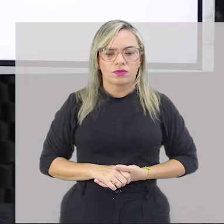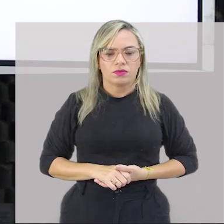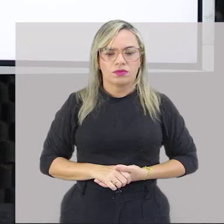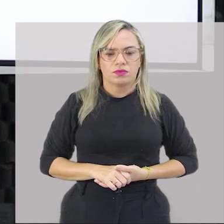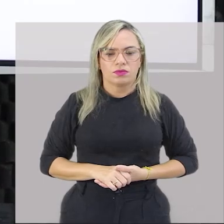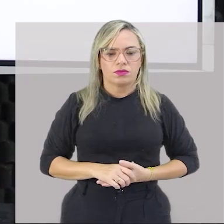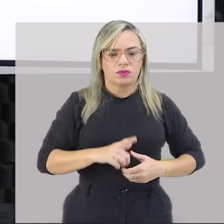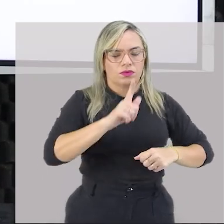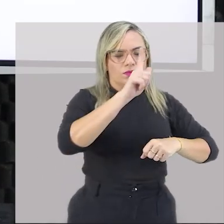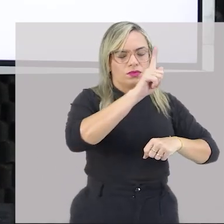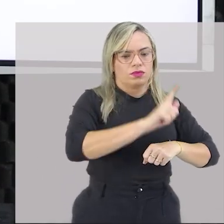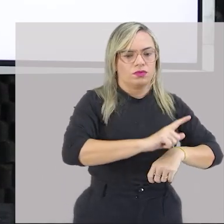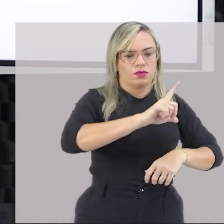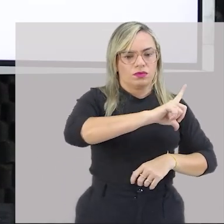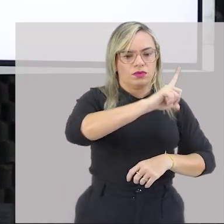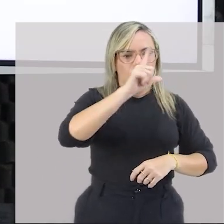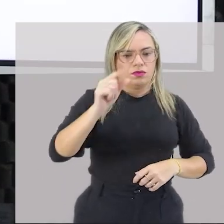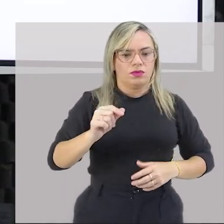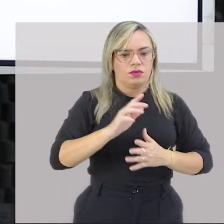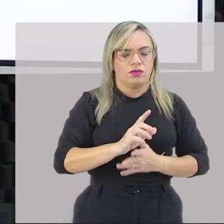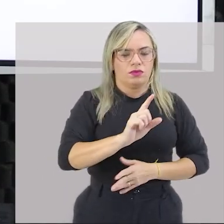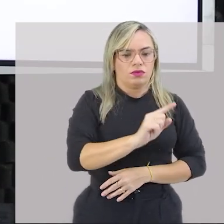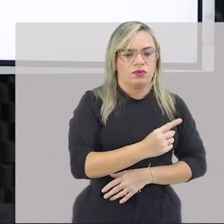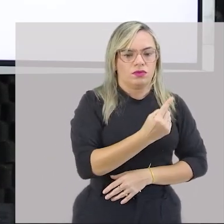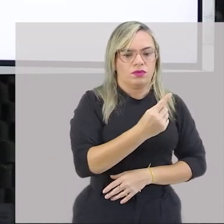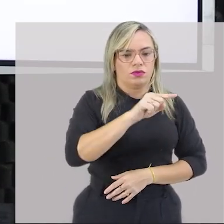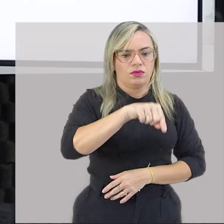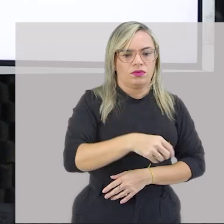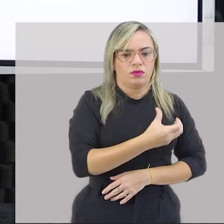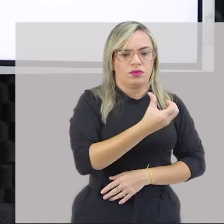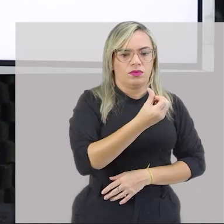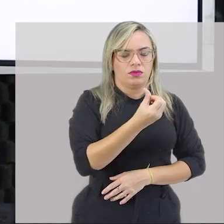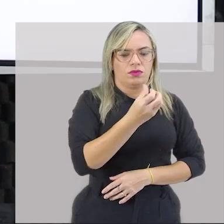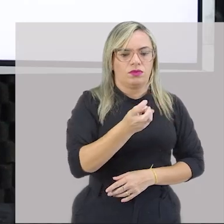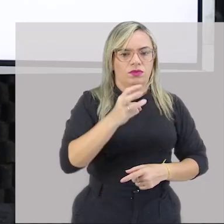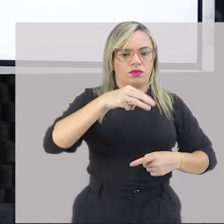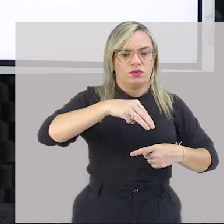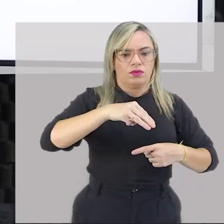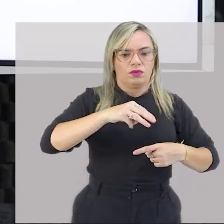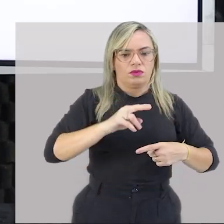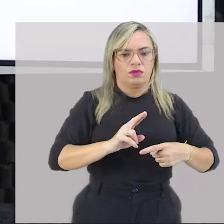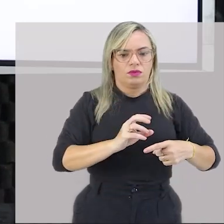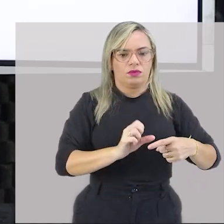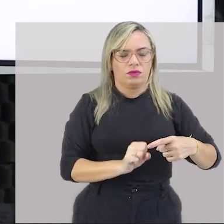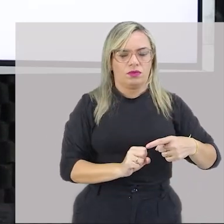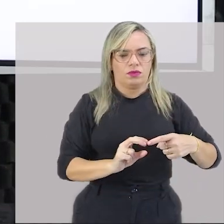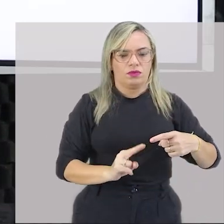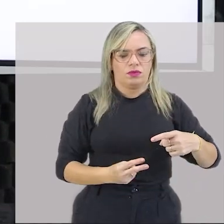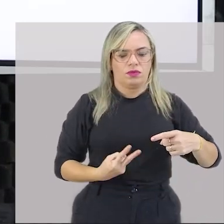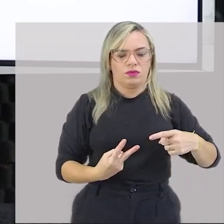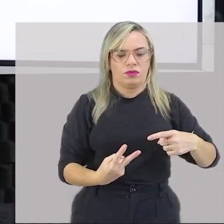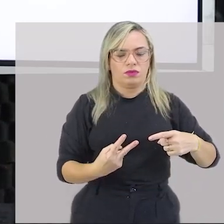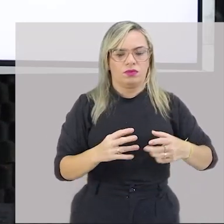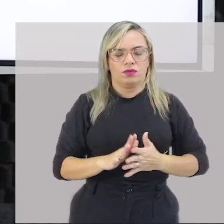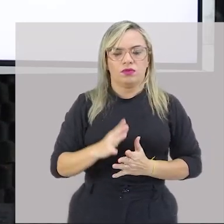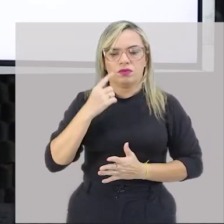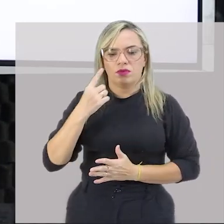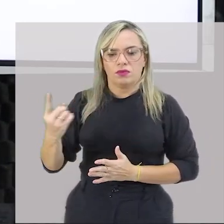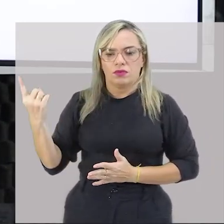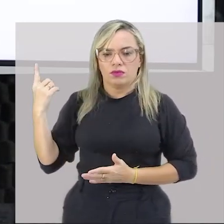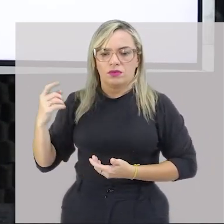da Lua. É 1,6 metro por segundo ao quadrado.